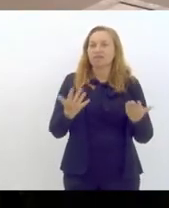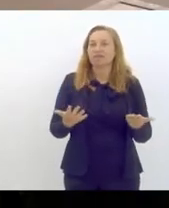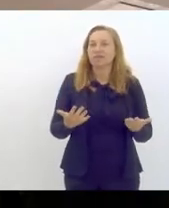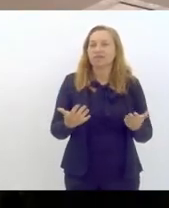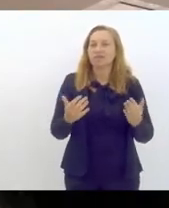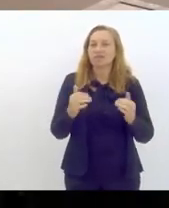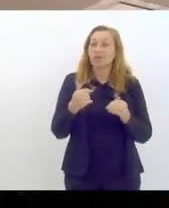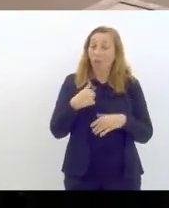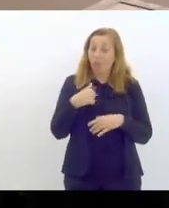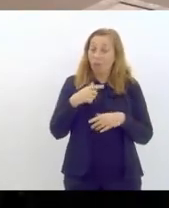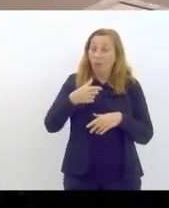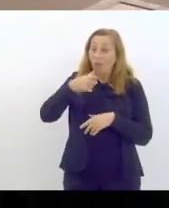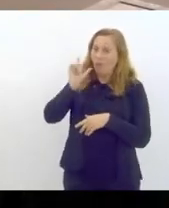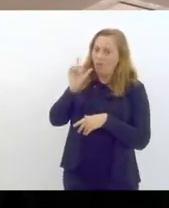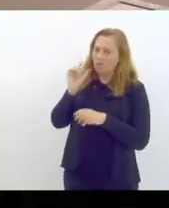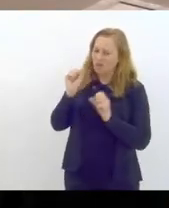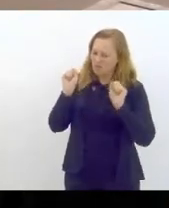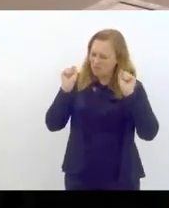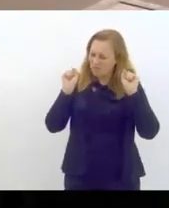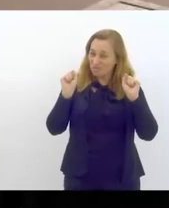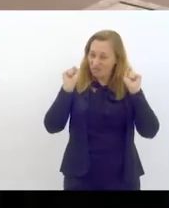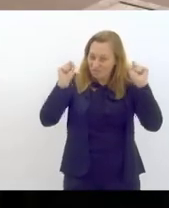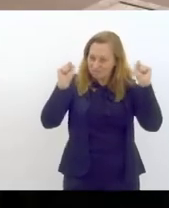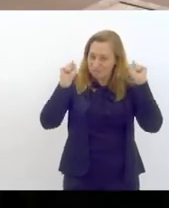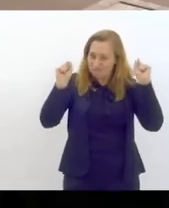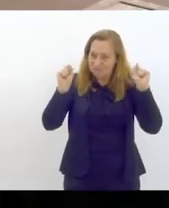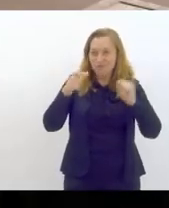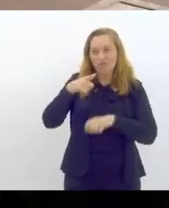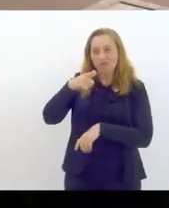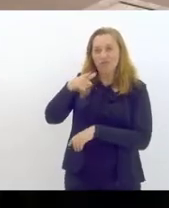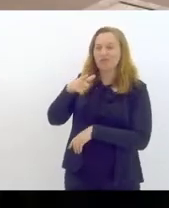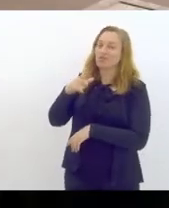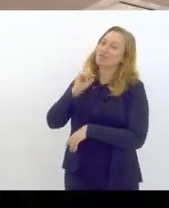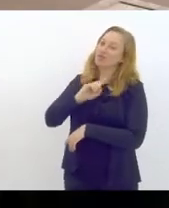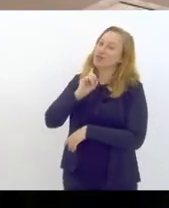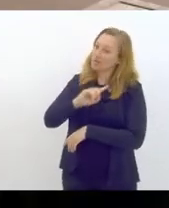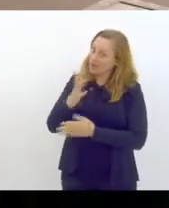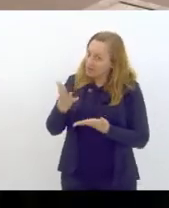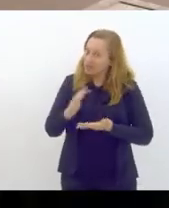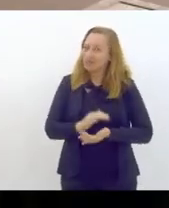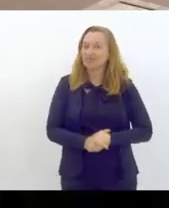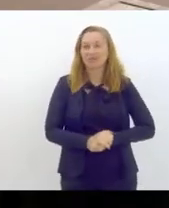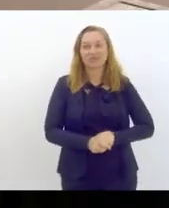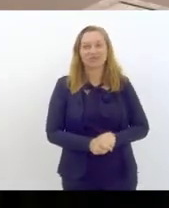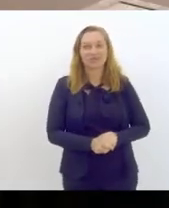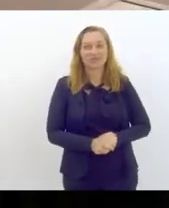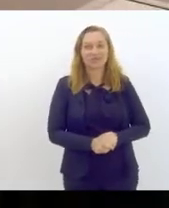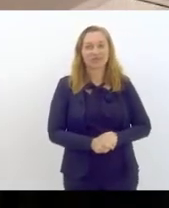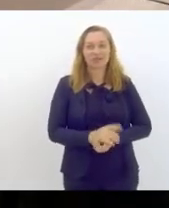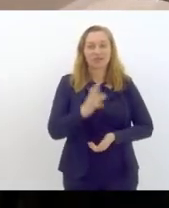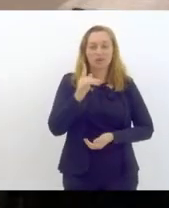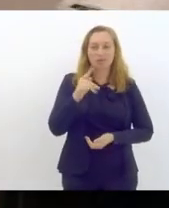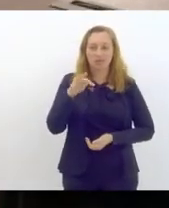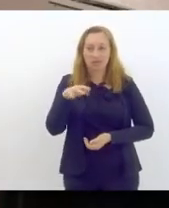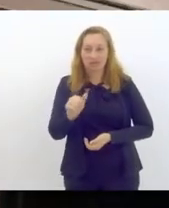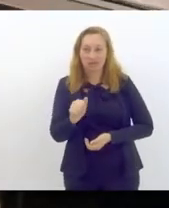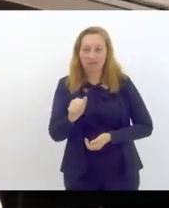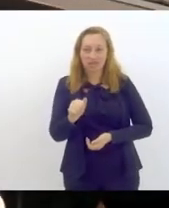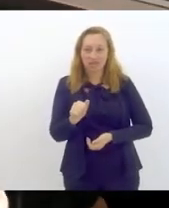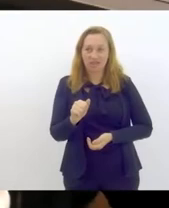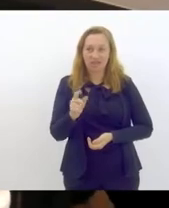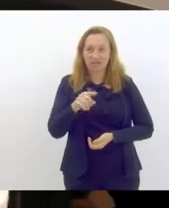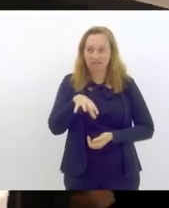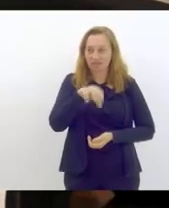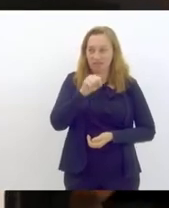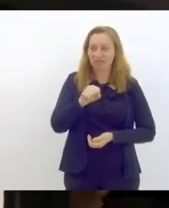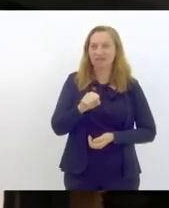para o Flamengo. Muito, muito, muito. E detalhe, hein? Composteira não dá cheirinho, tá? Se for feito